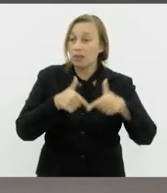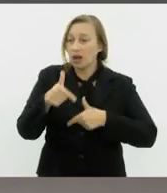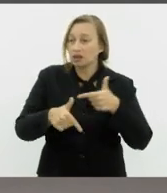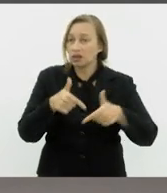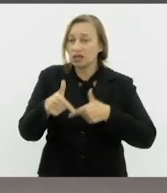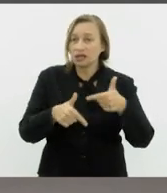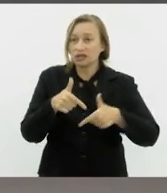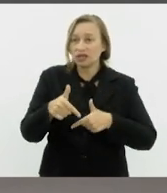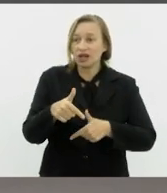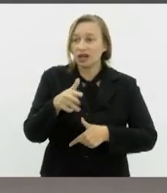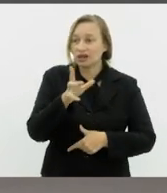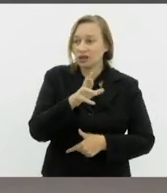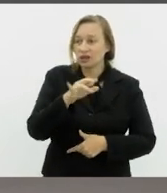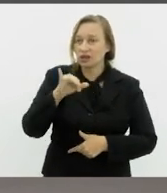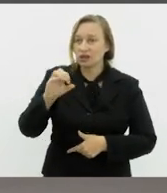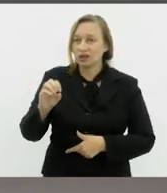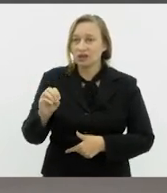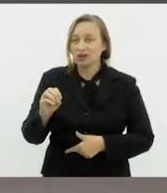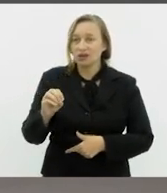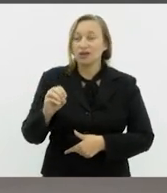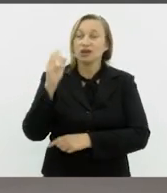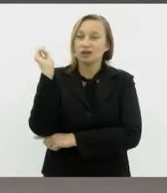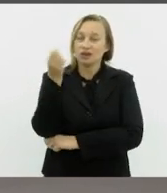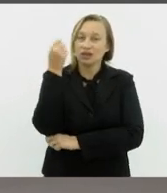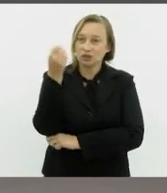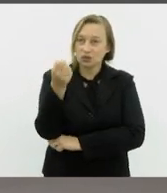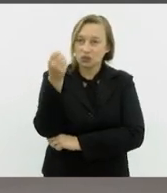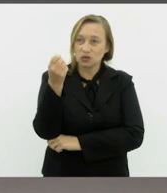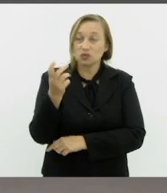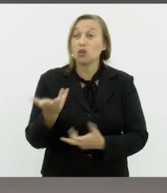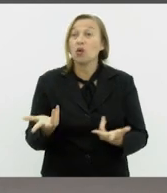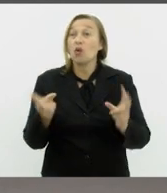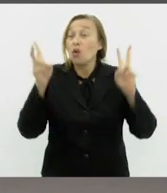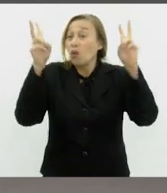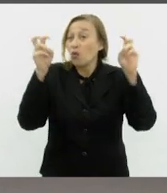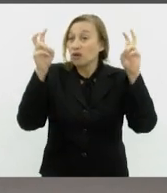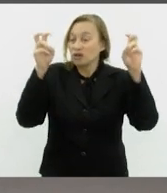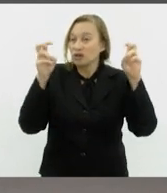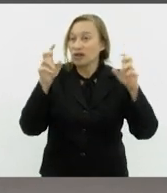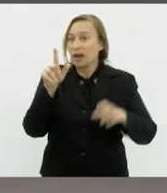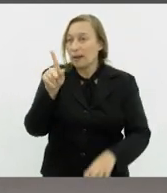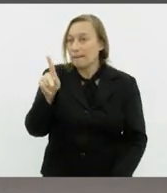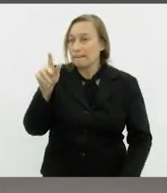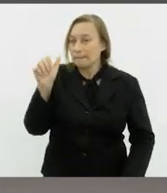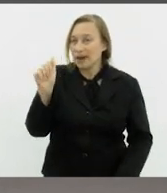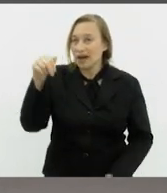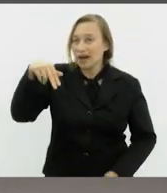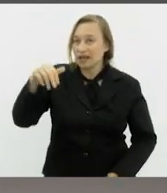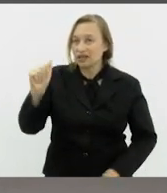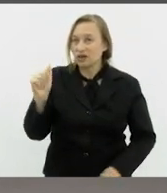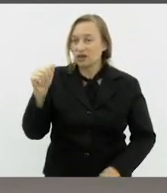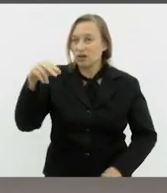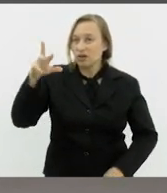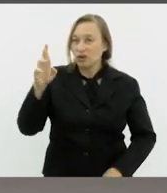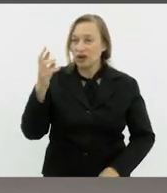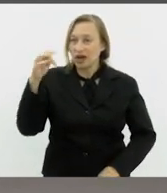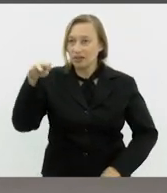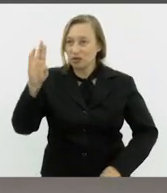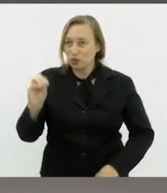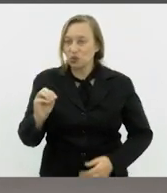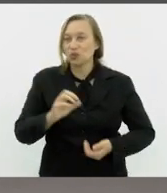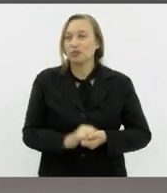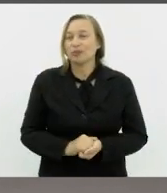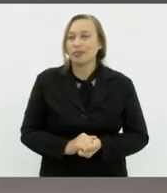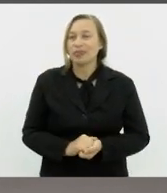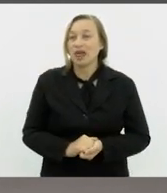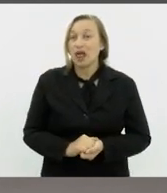momento trágico. Nossa questão é com voos panorâmicos, né? A outra coisa,